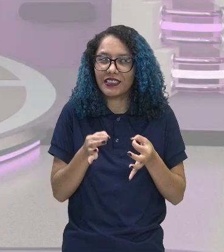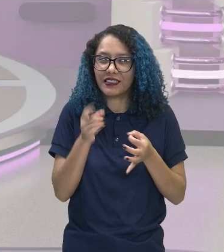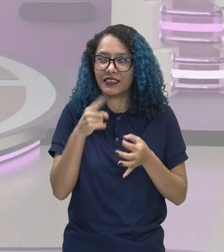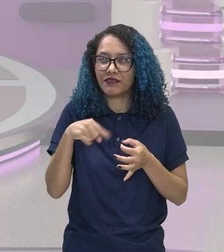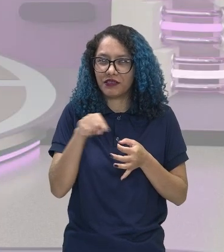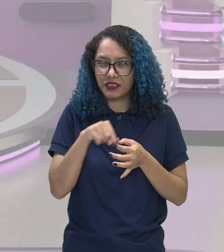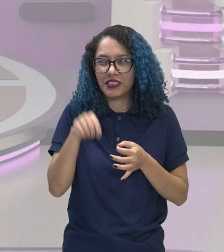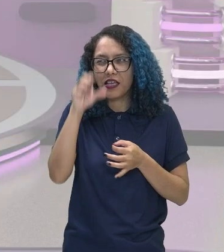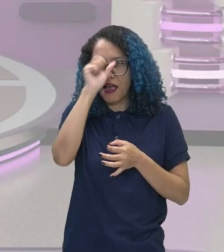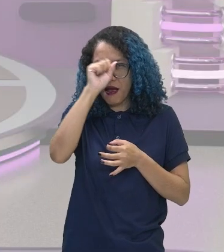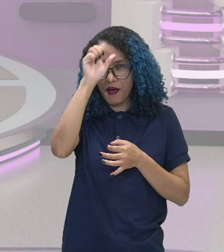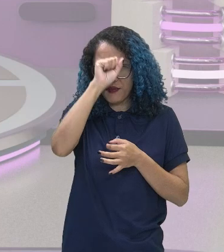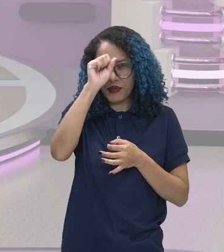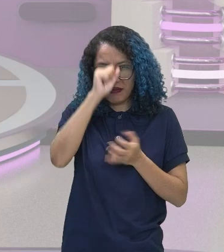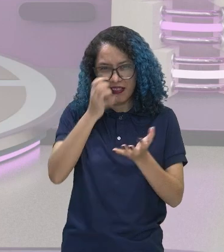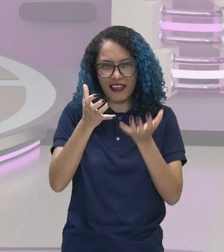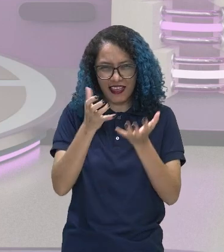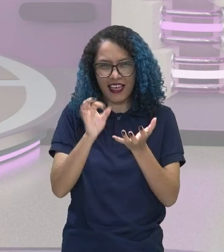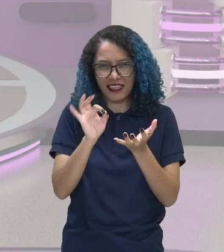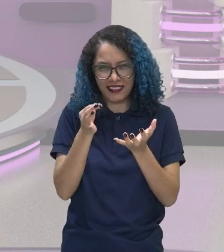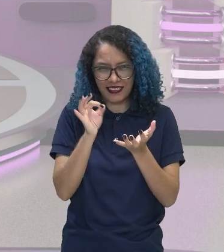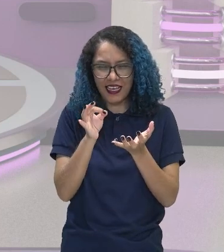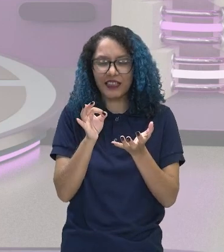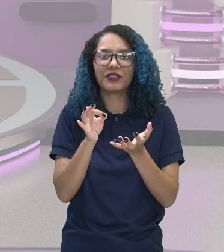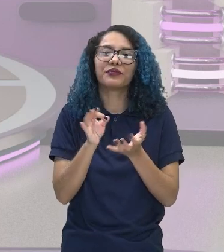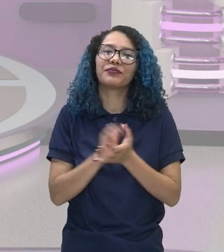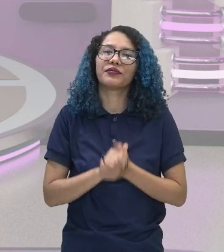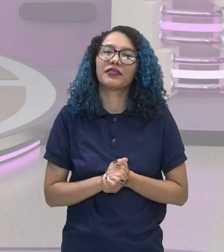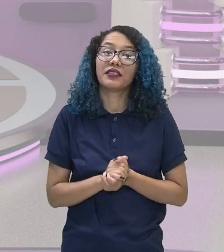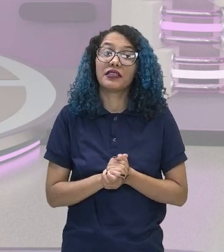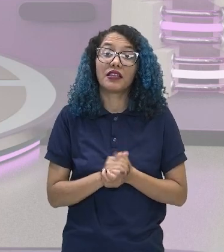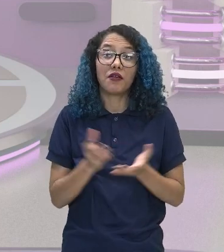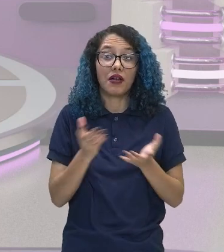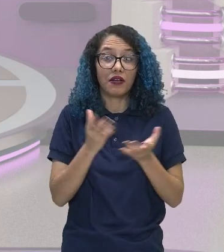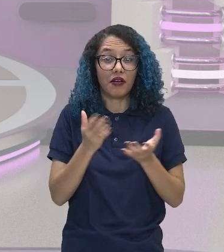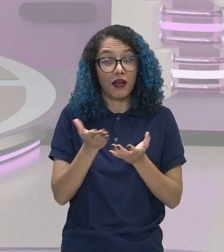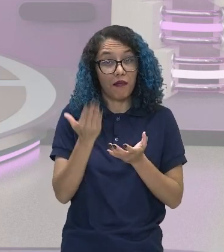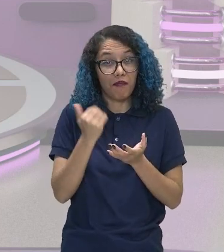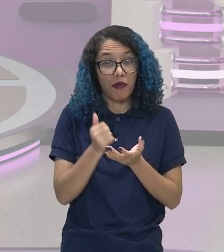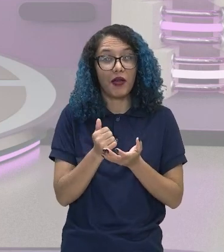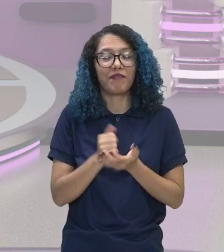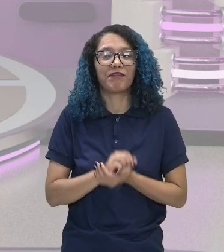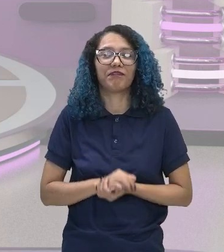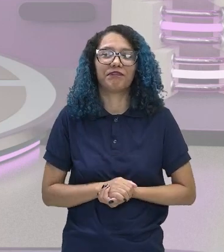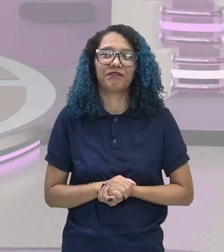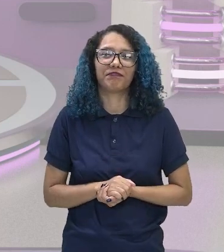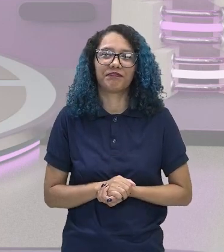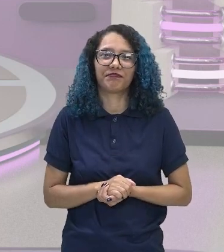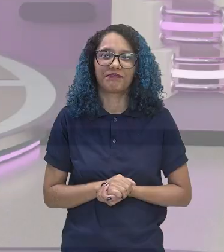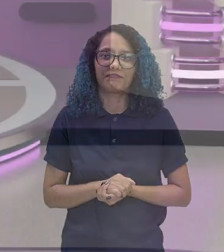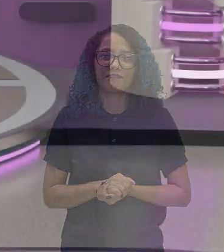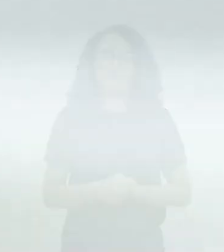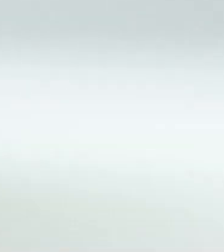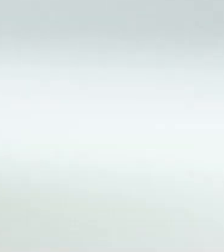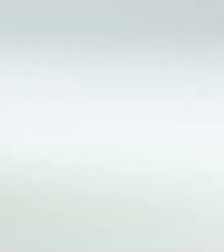você quer aprender um pouco mais de porcentagem, então eu te convido a vir comigo para esta aula.